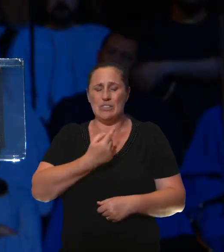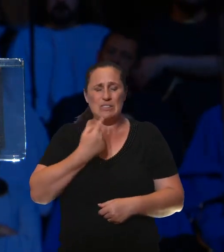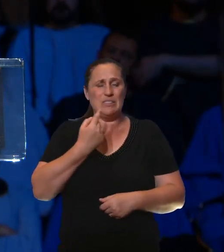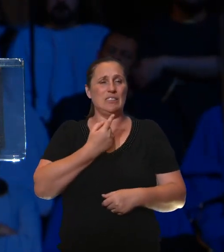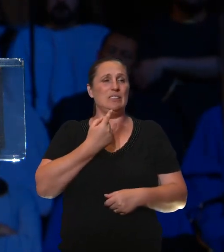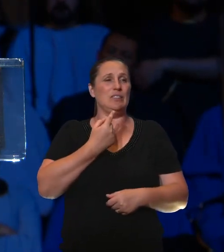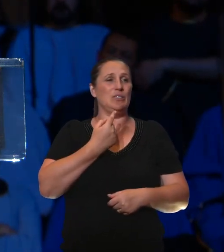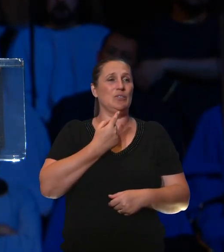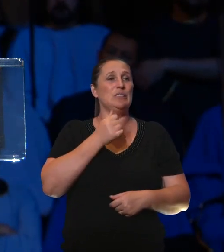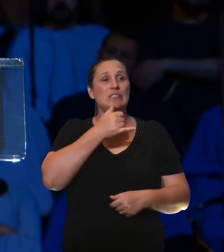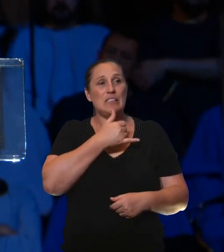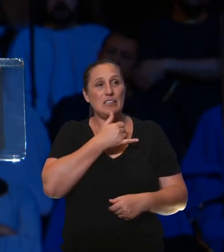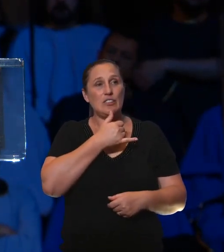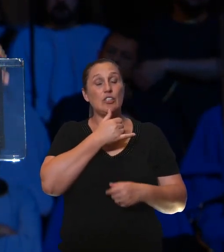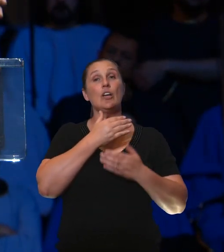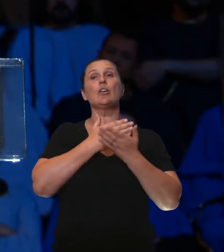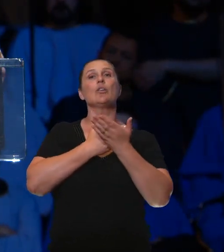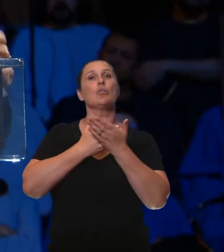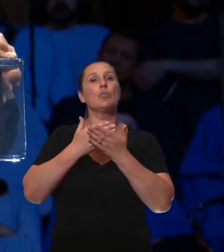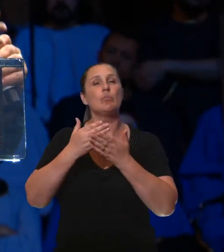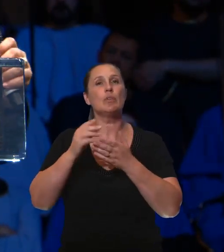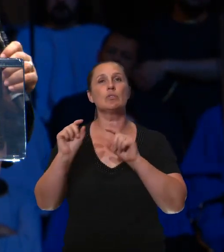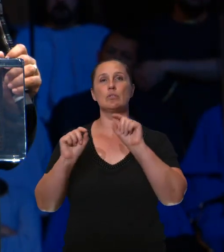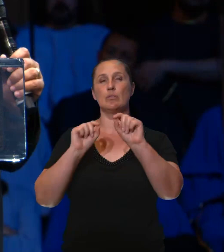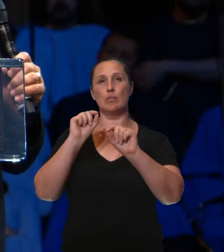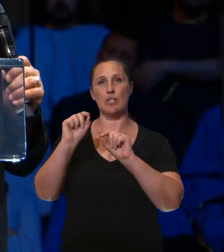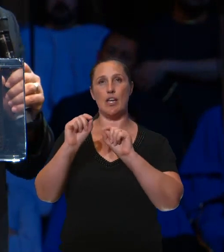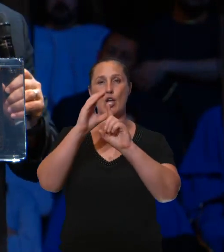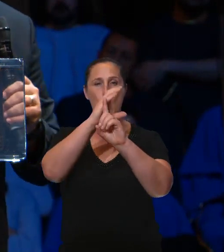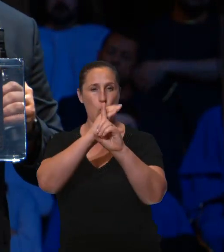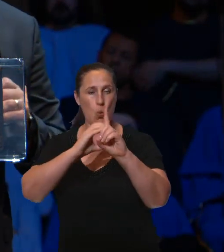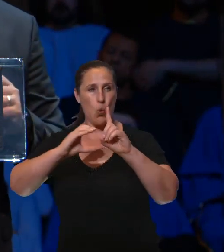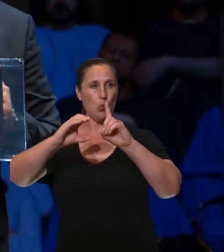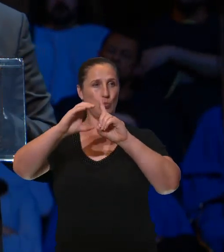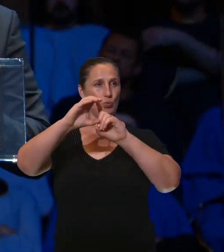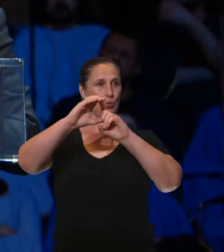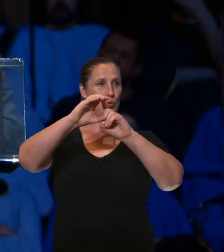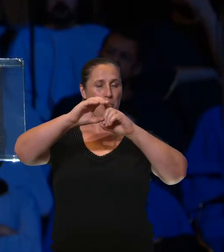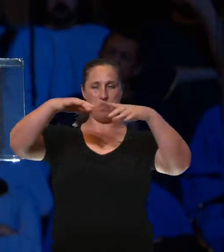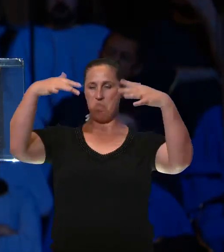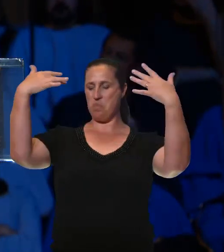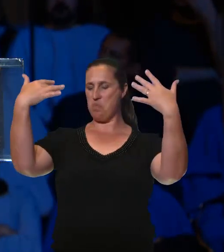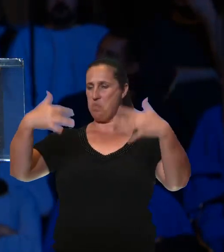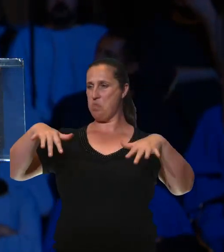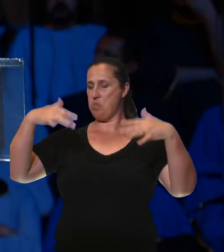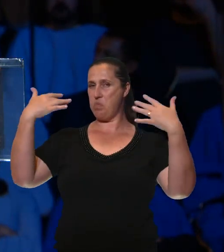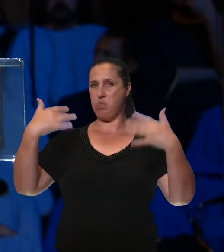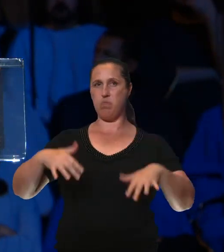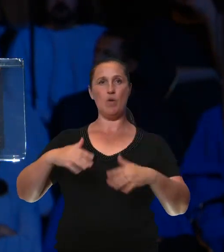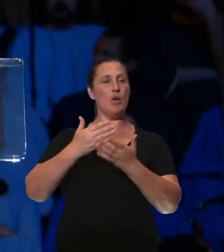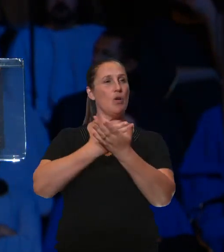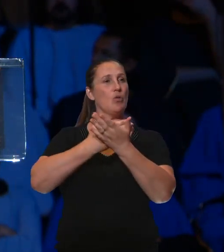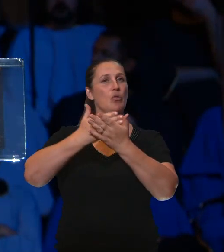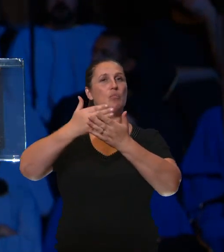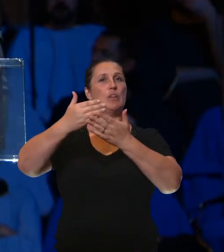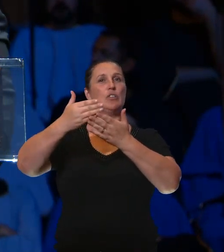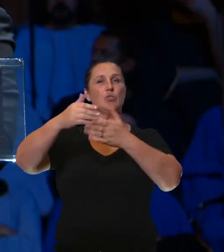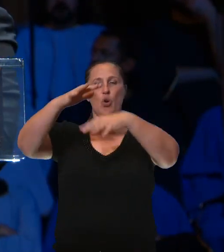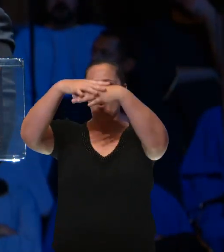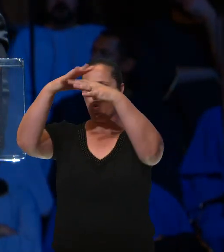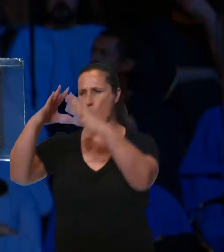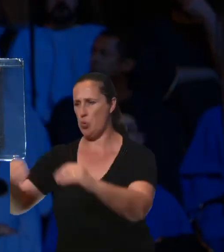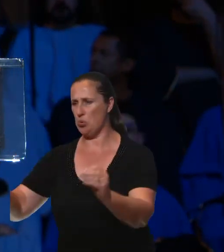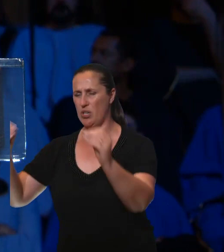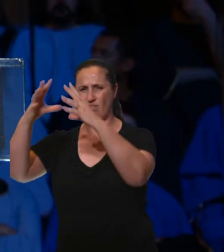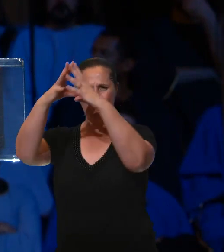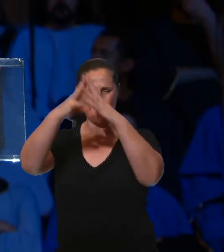luto, e começou um grande culto naquele lugar. A Bíblia diz que Jesus começou a curar